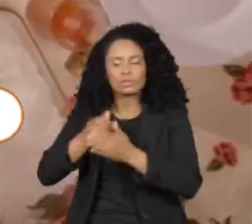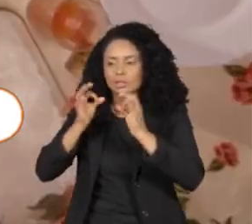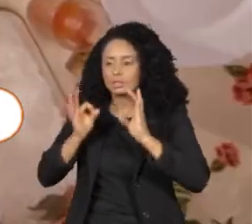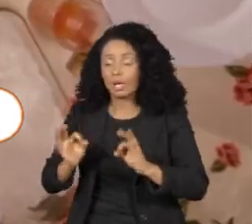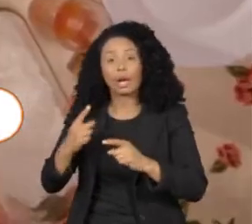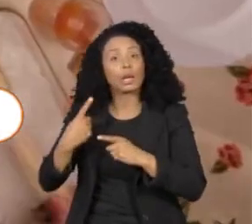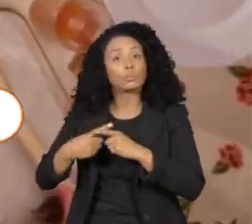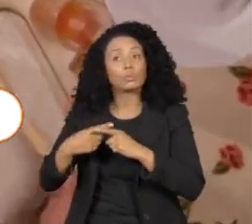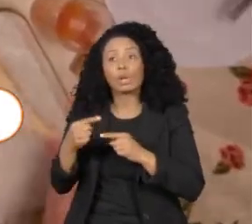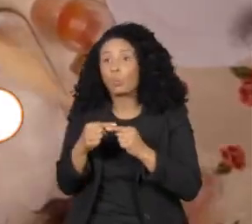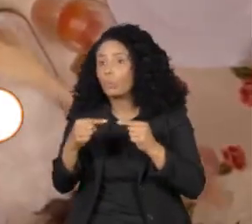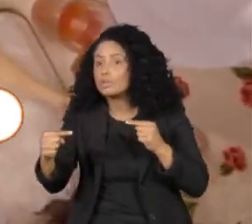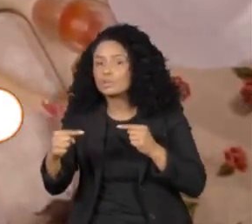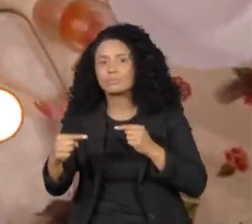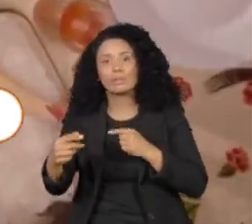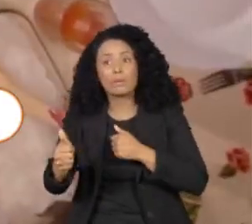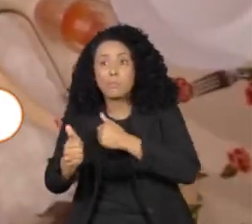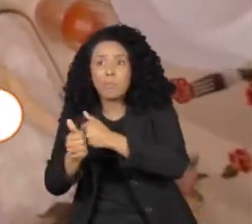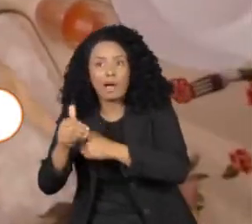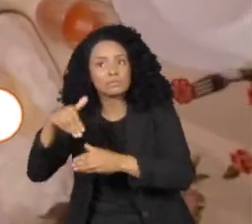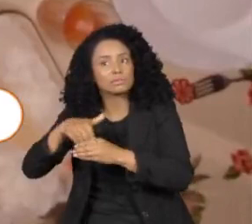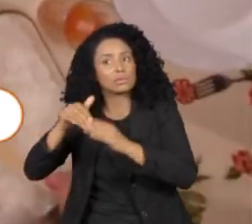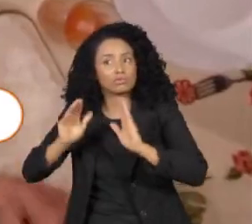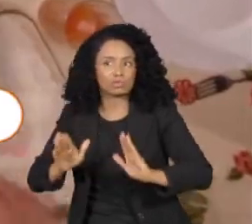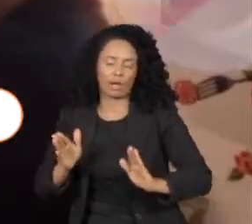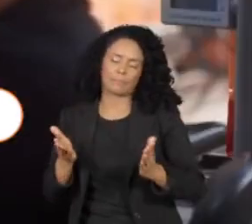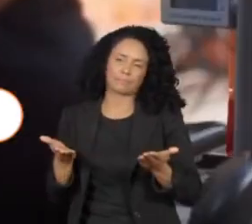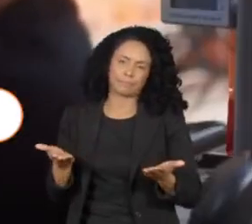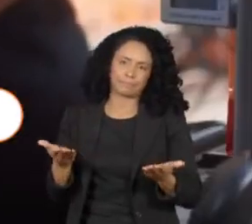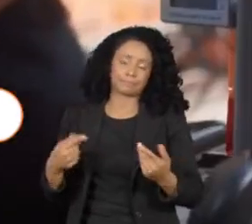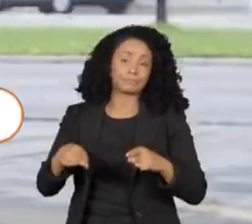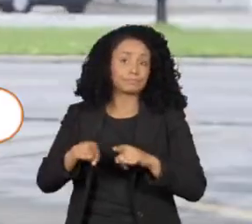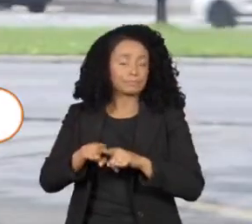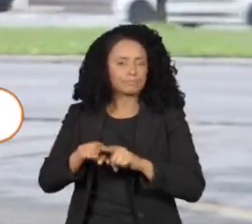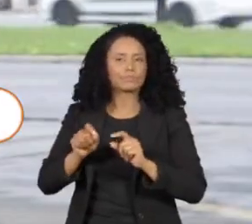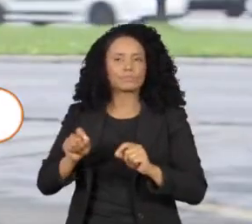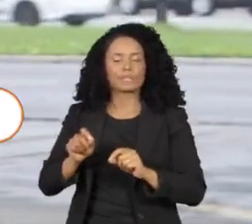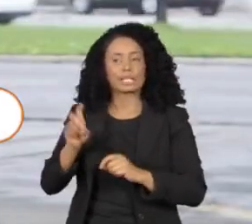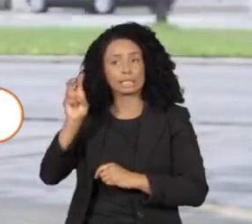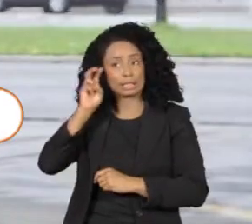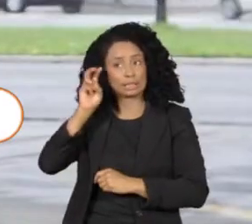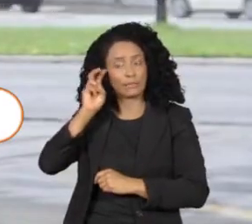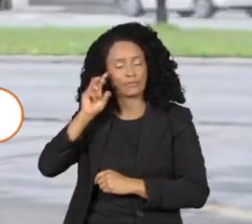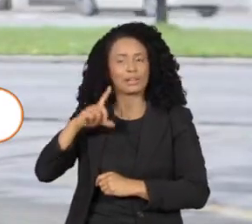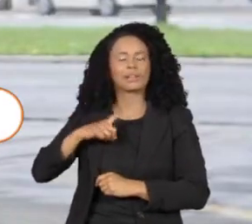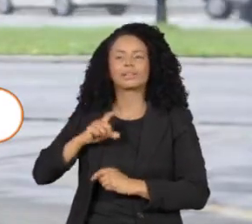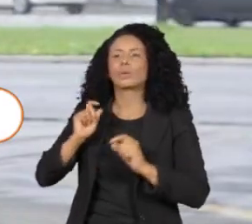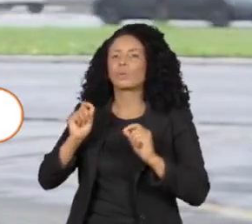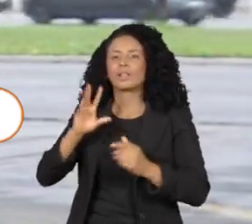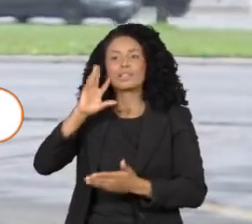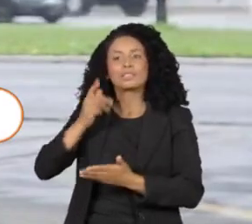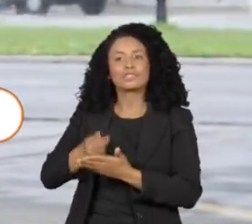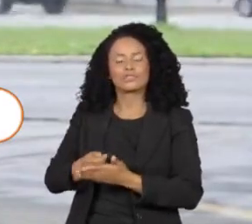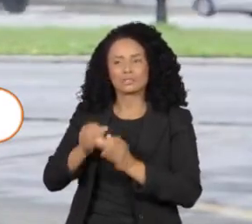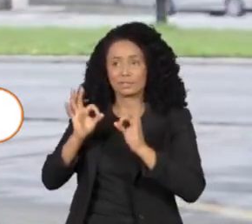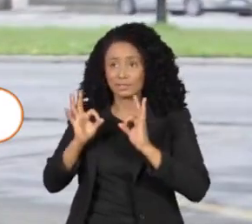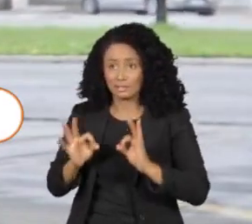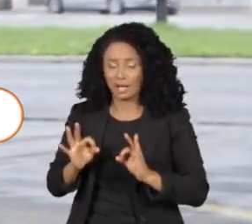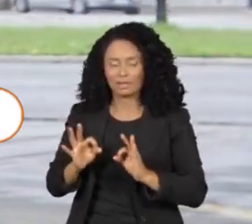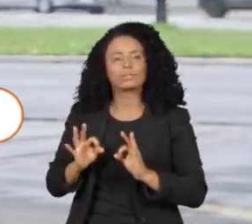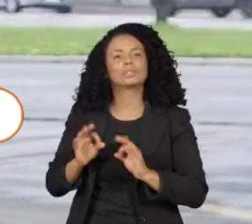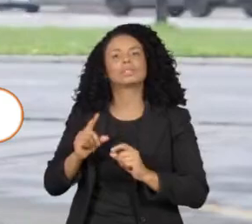em uma semana. Também nesta quinta-feira, o Tribunal Superior Eleitoral validou uma liminar que impede a